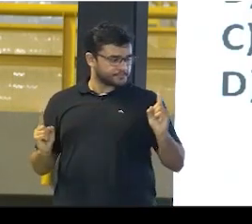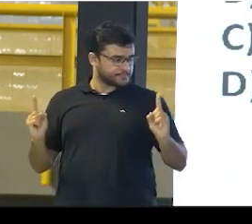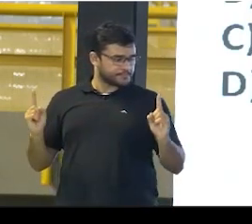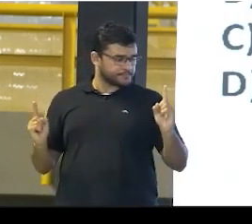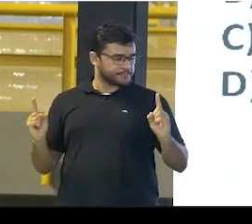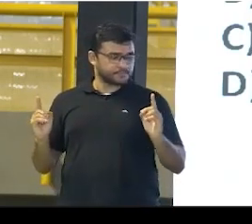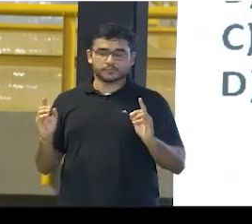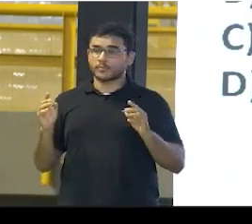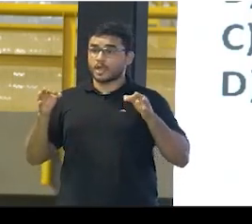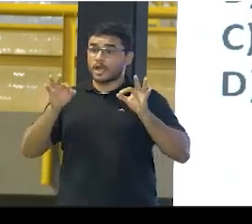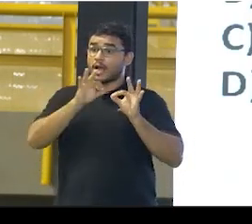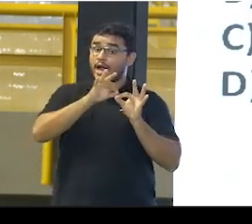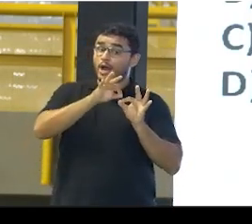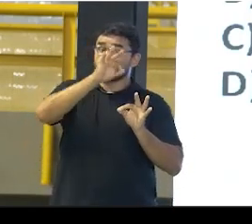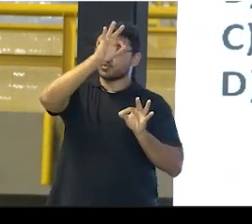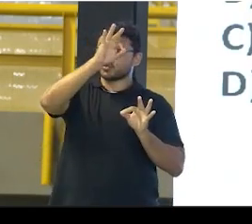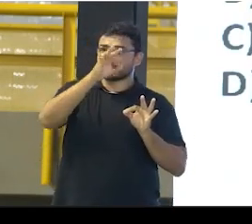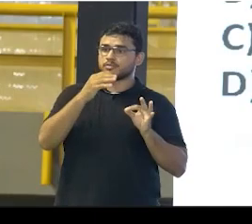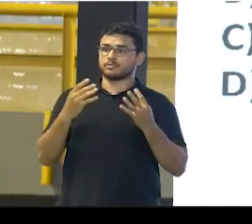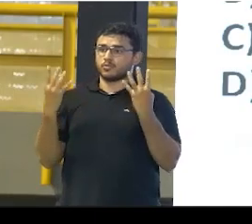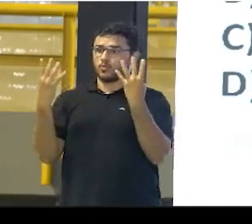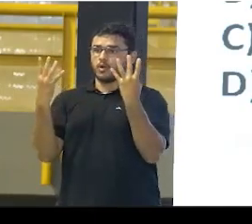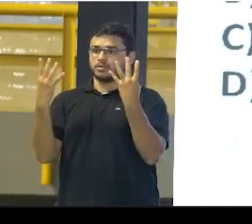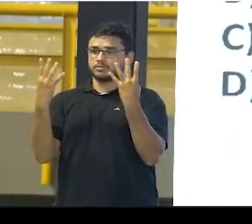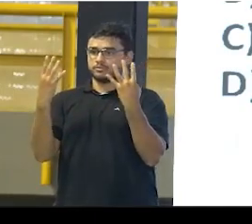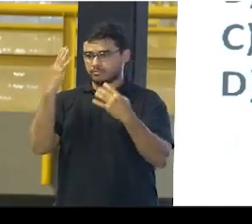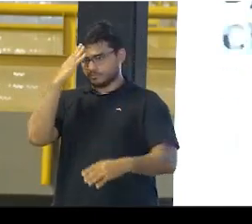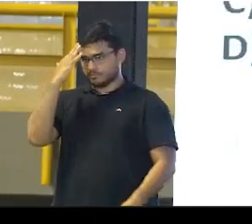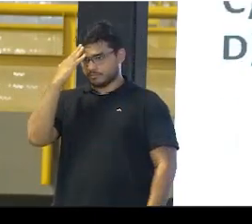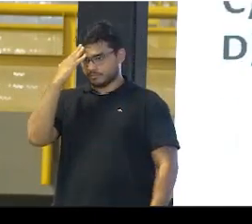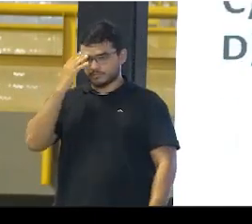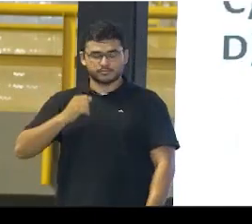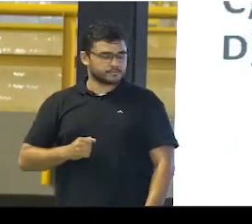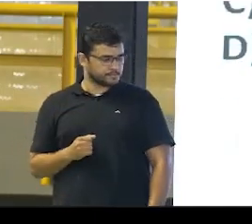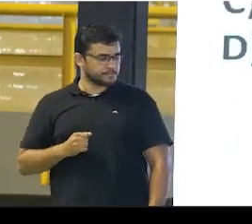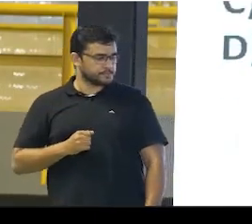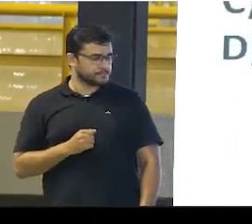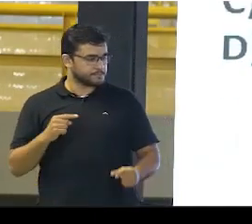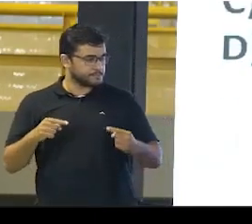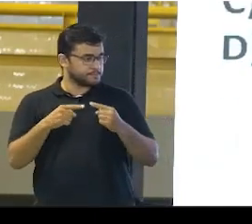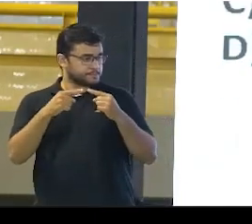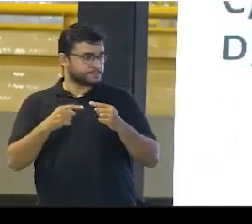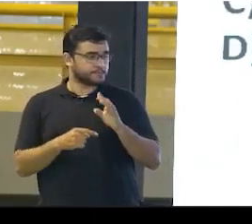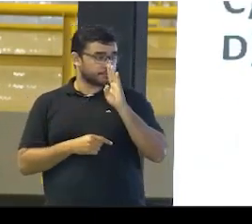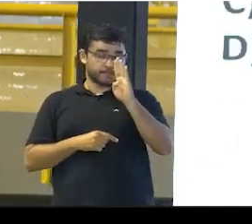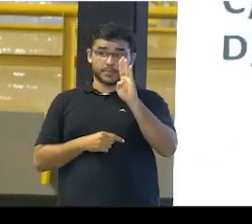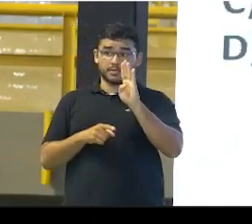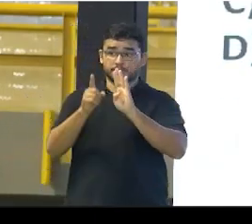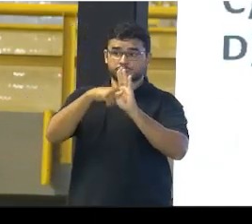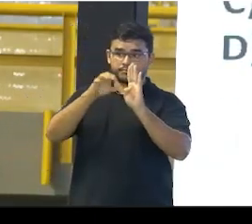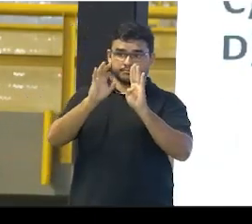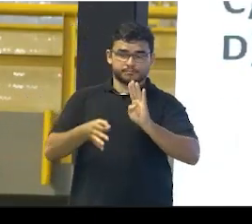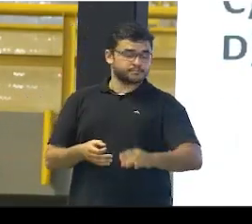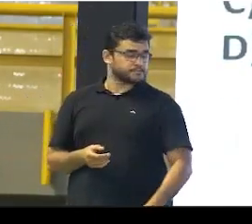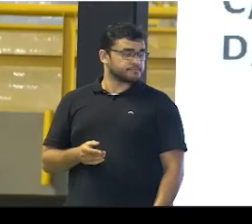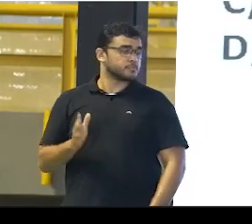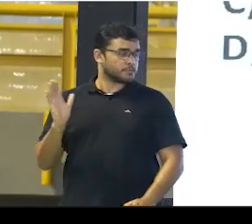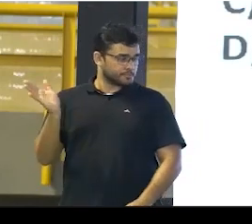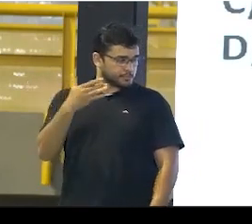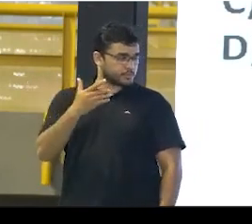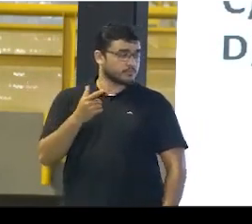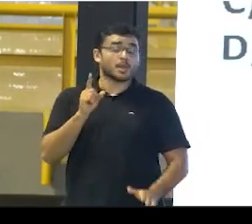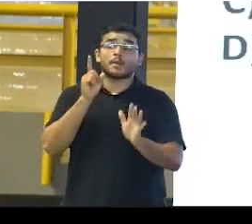É um critério matemático que a gente tem que entender. Se eu quisesse contar o número de pessoas que estão sentadas aqui, eu